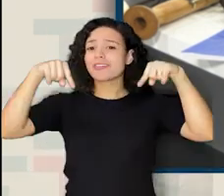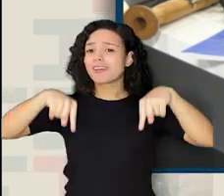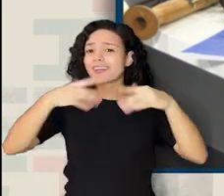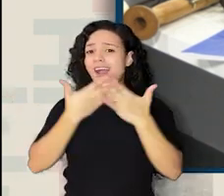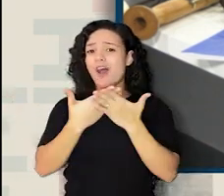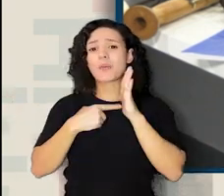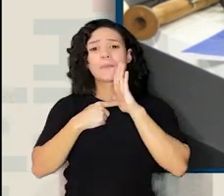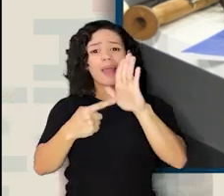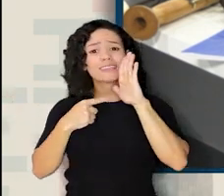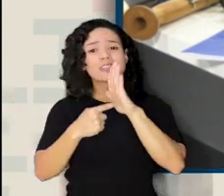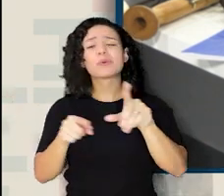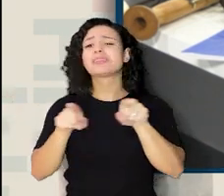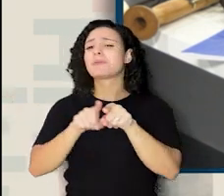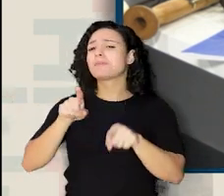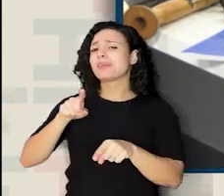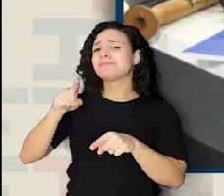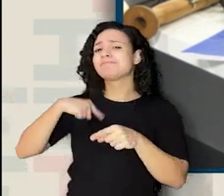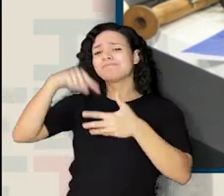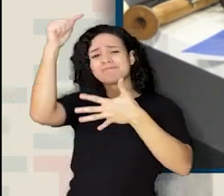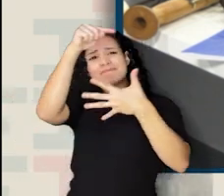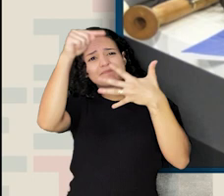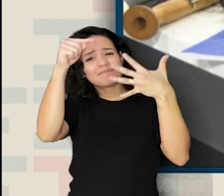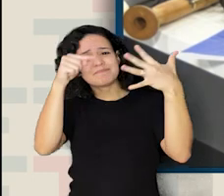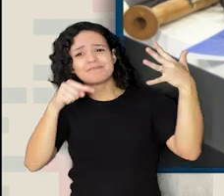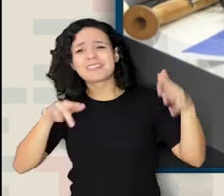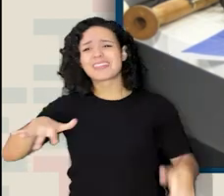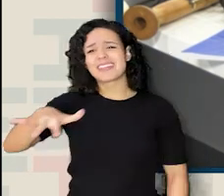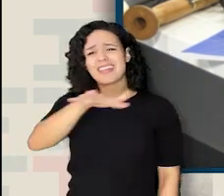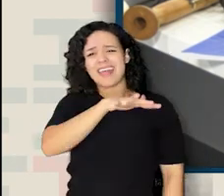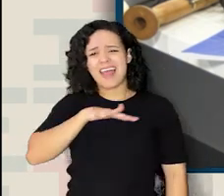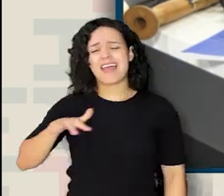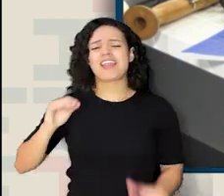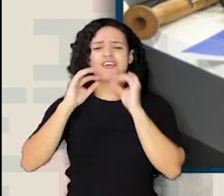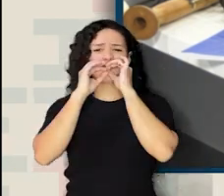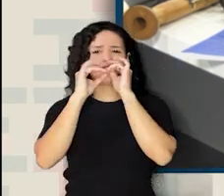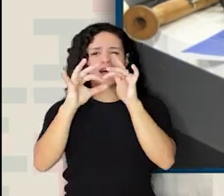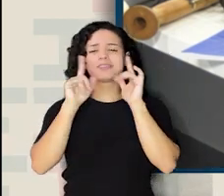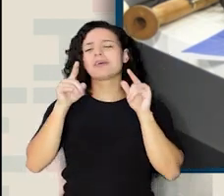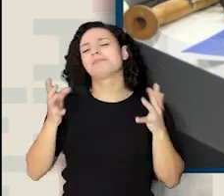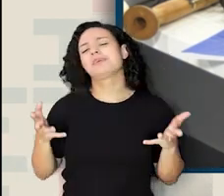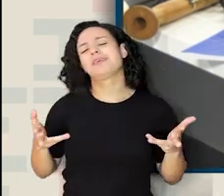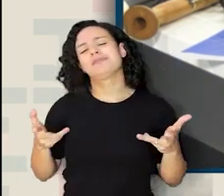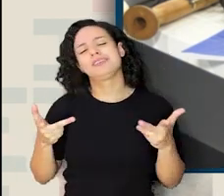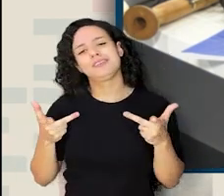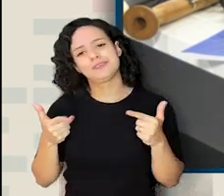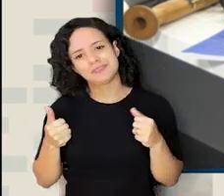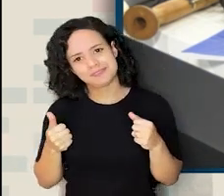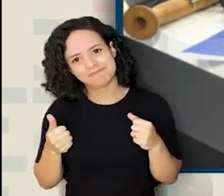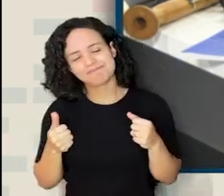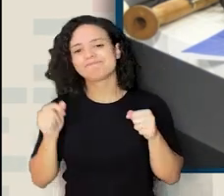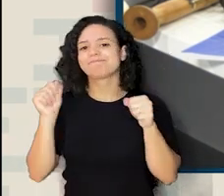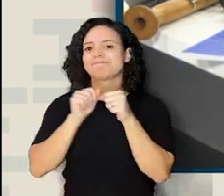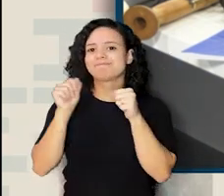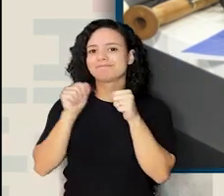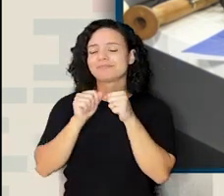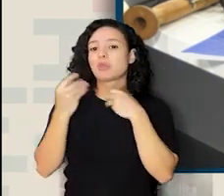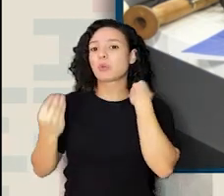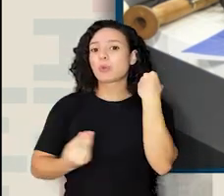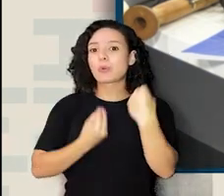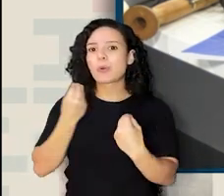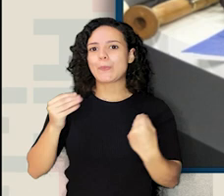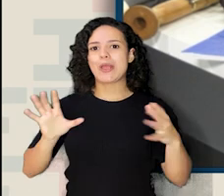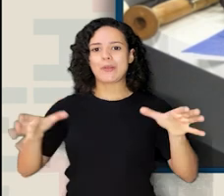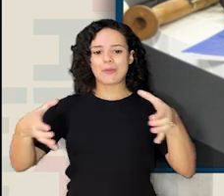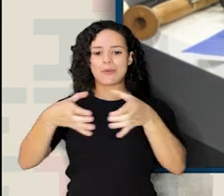aqui hoje, e desse grande universo das flautas, é uma coisa maravilhosa de